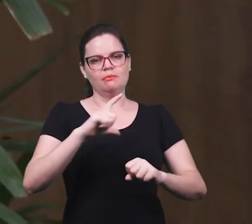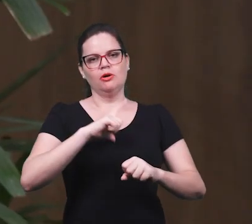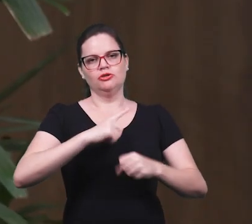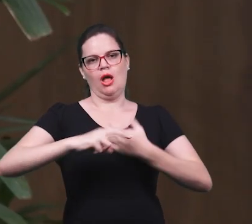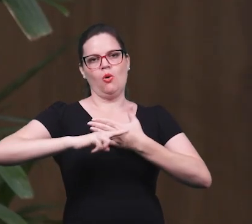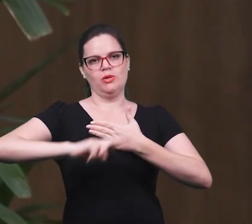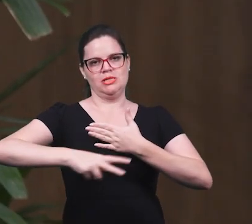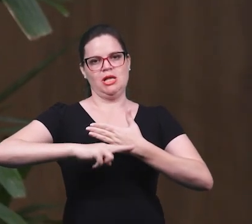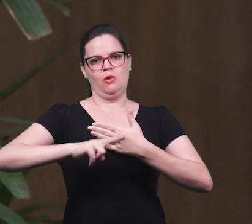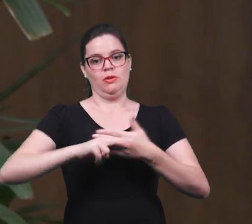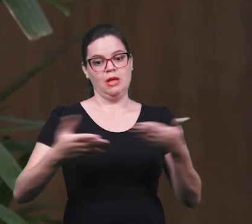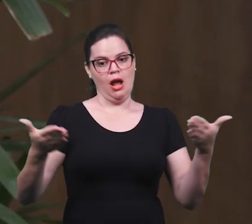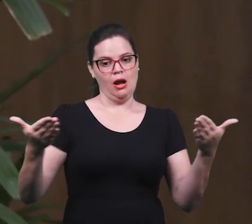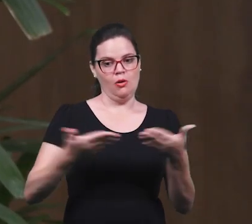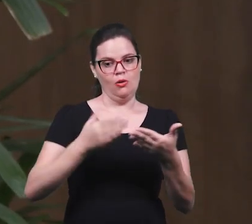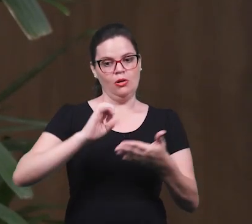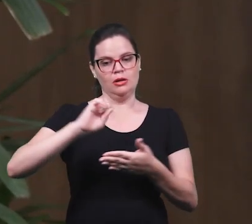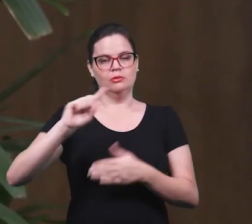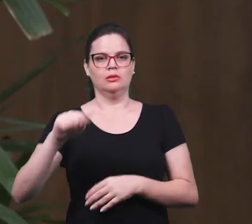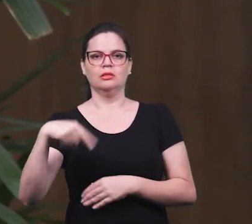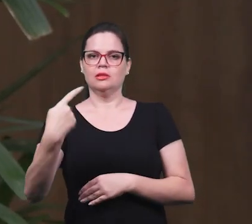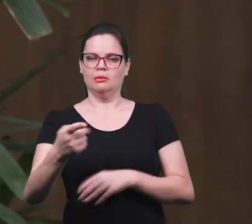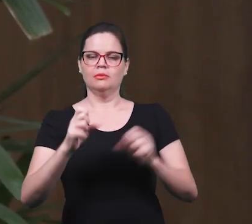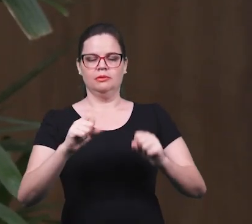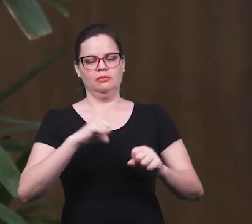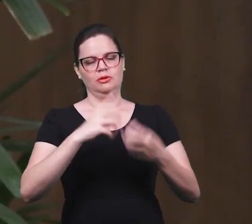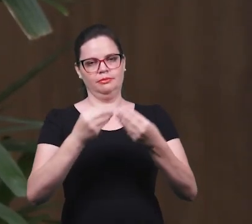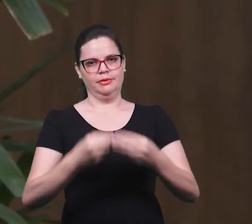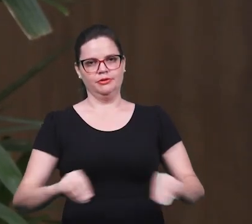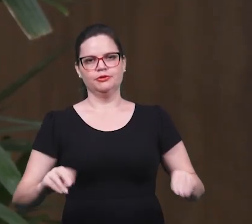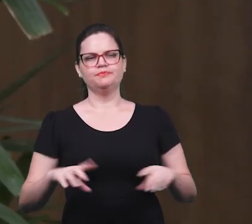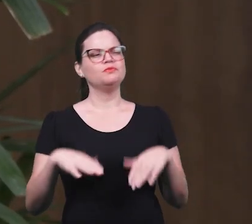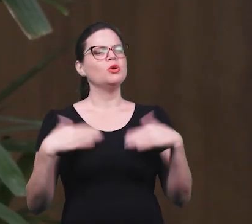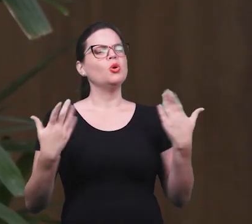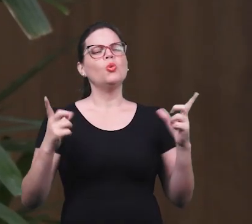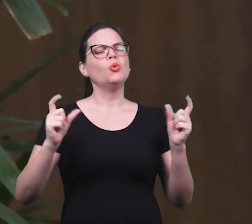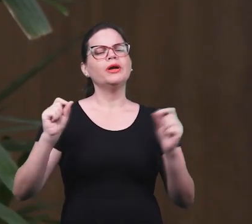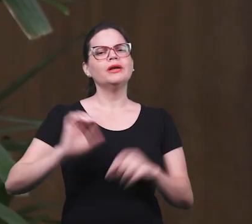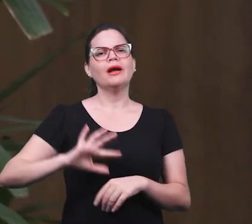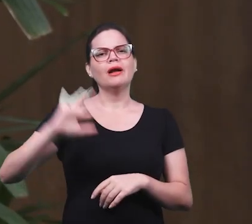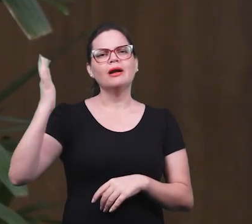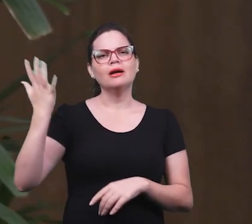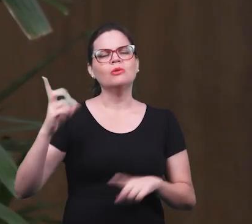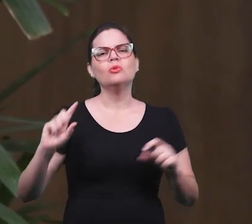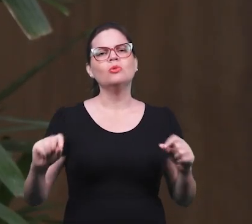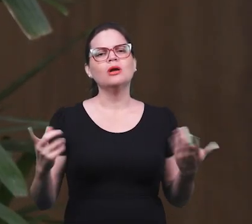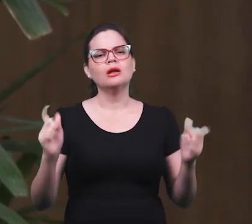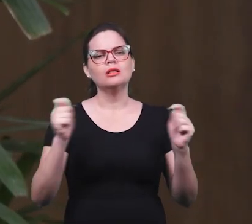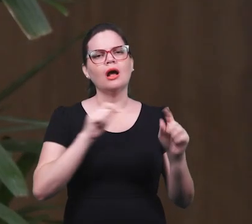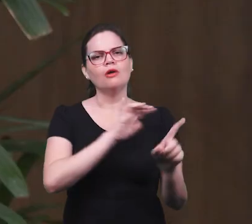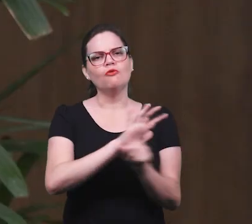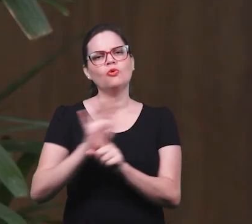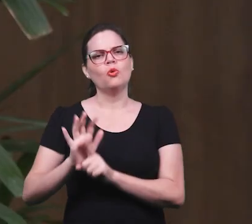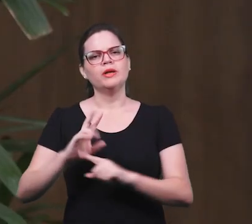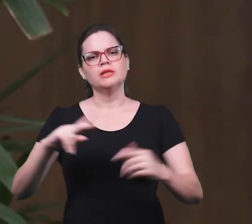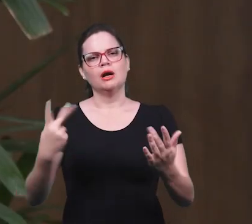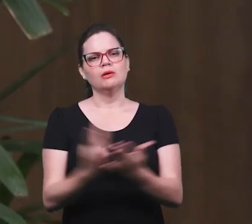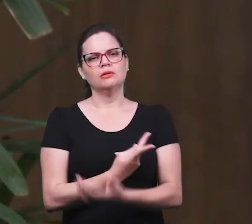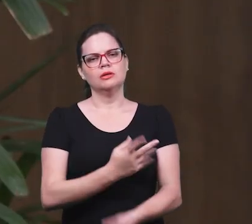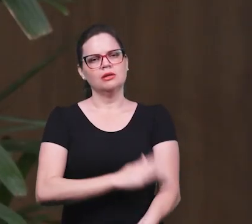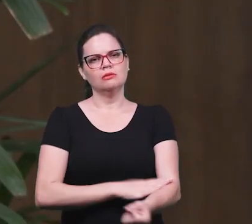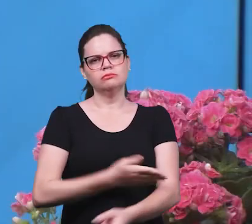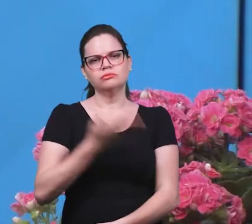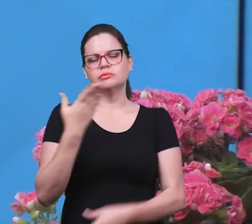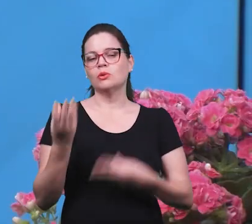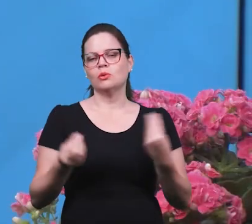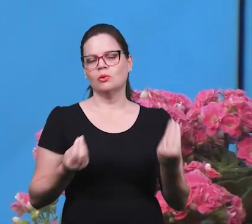disse que ela tem vários fatores. Quais seriam essas causas? Quais seriam esses fatores que acarretam a hipertensão